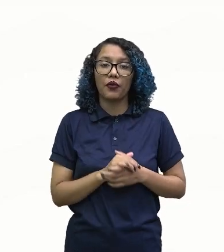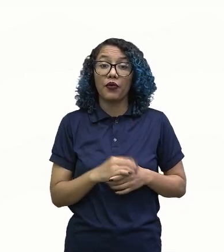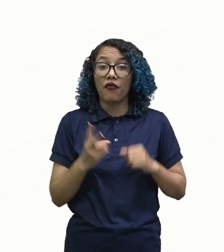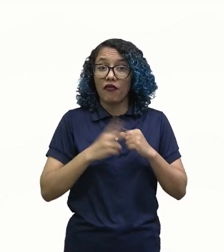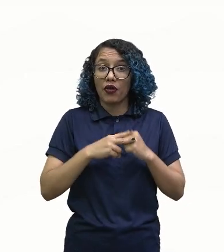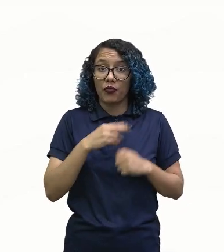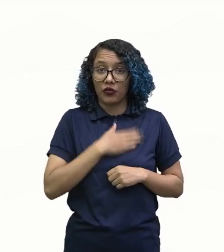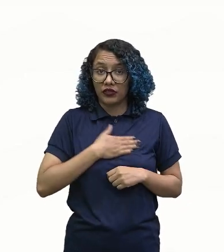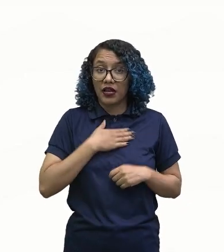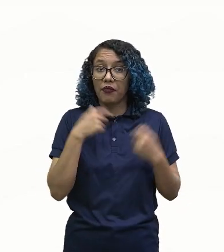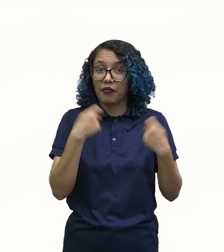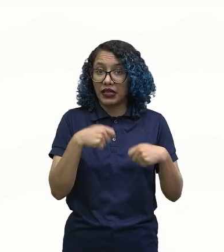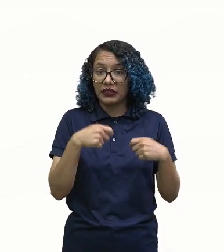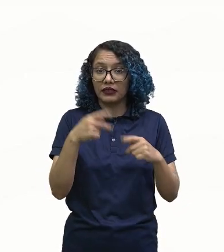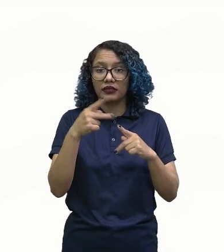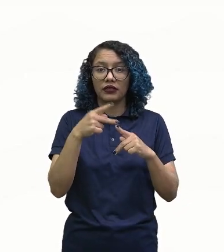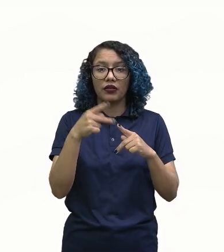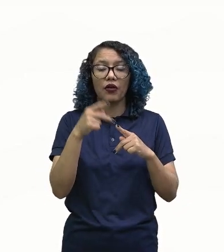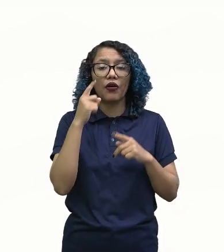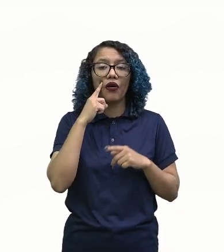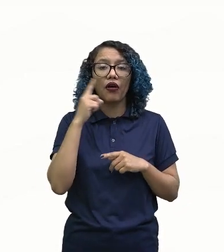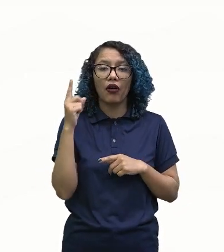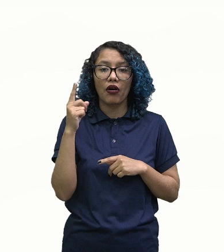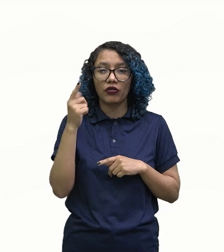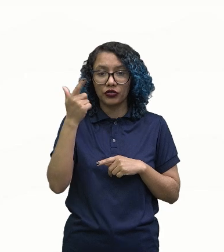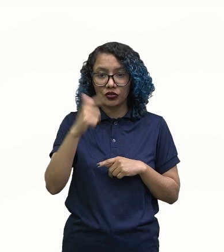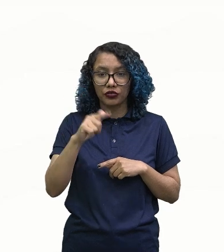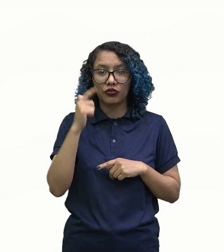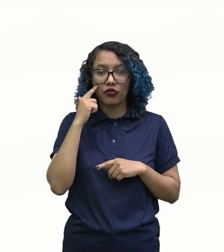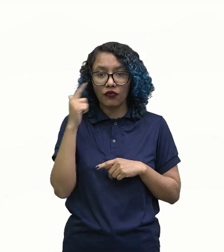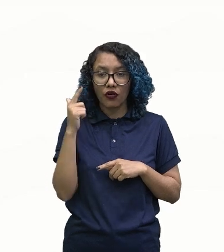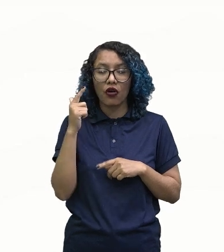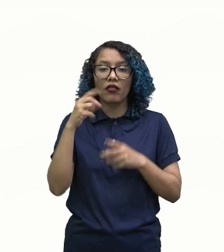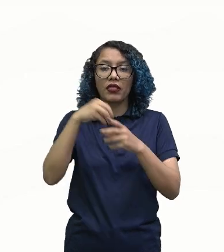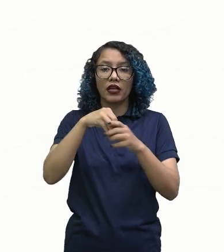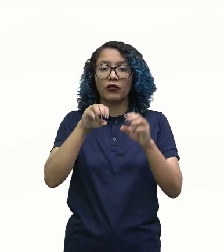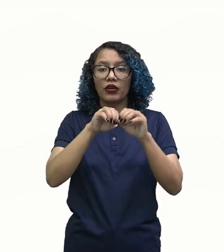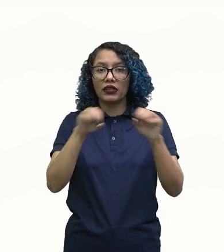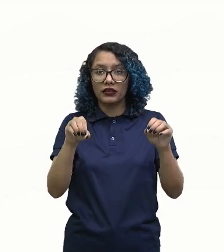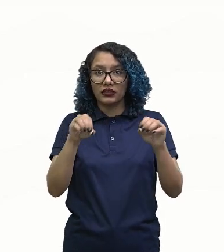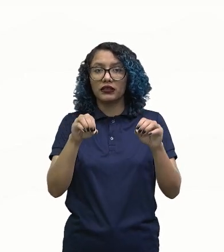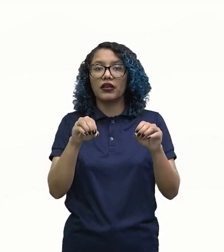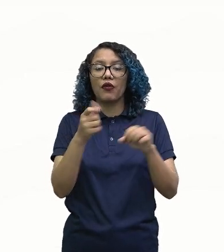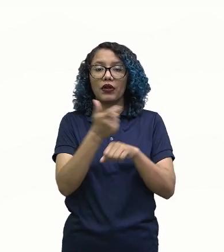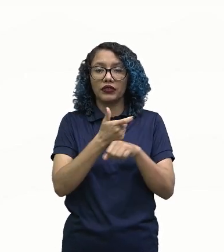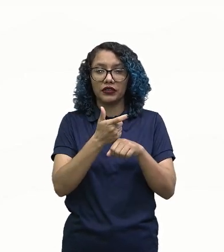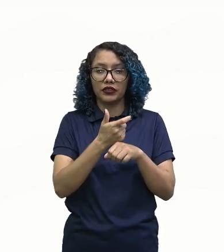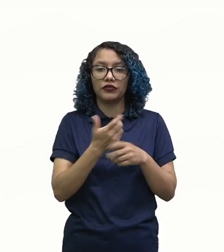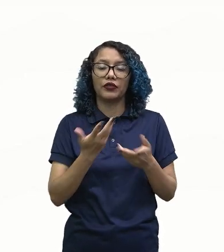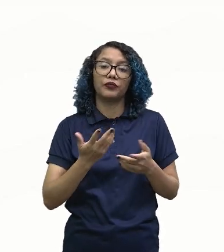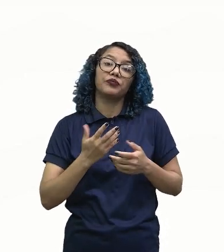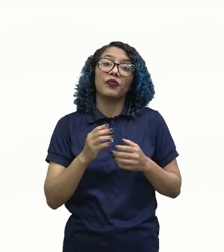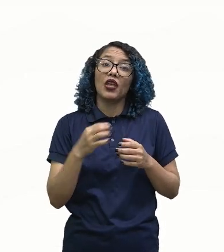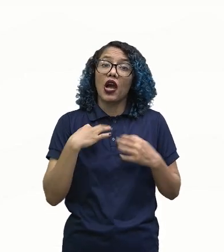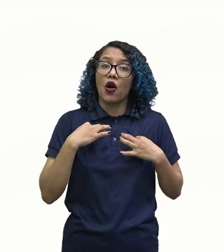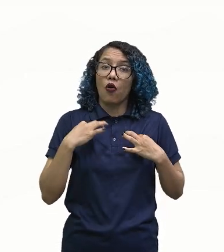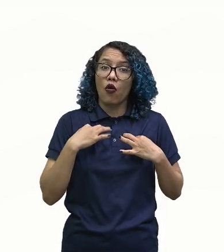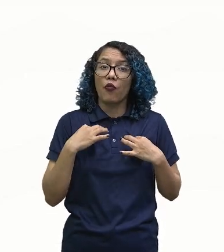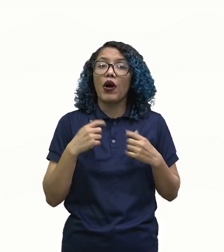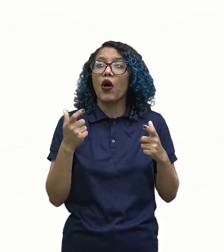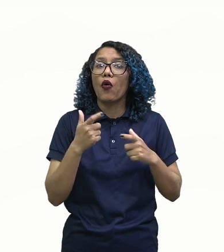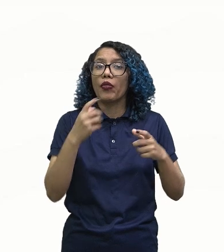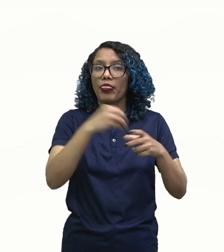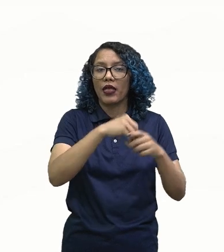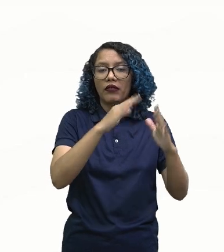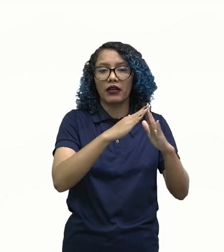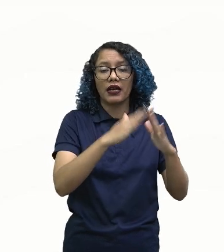exige preposição. Olha ele aparecendo na oração adjetiva. A roupa está em casa, mas é qualquer roupa? Não, é a